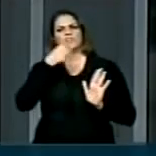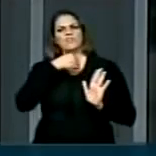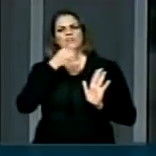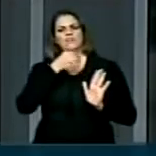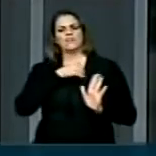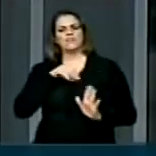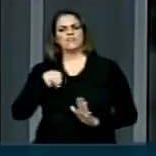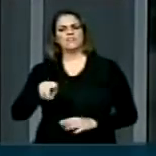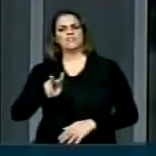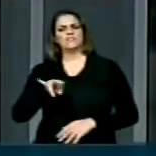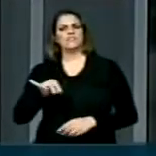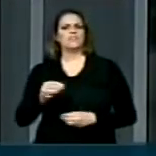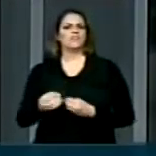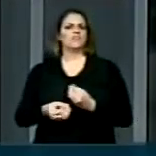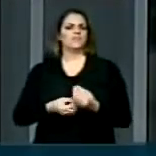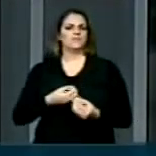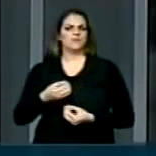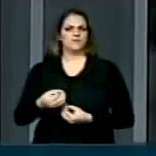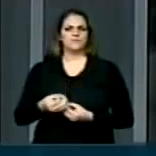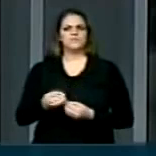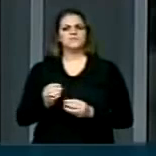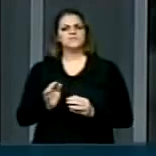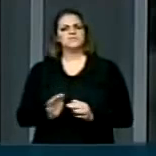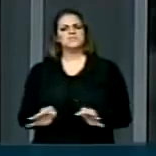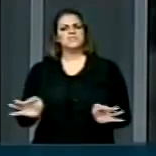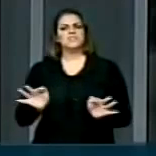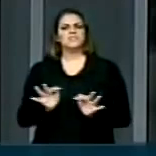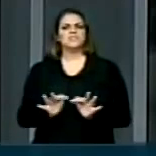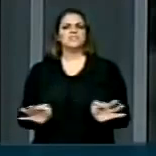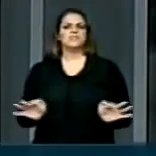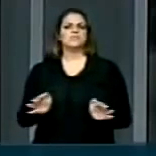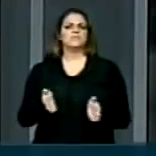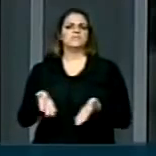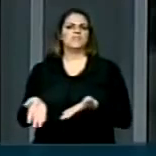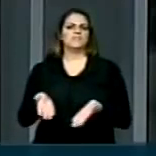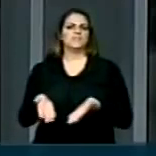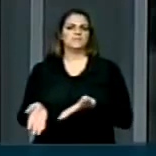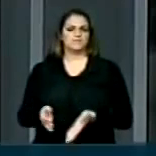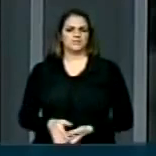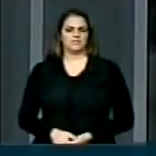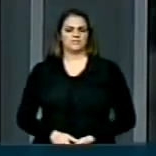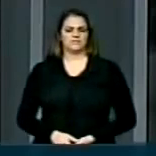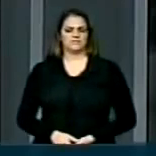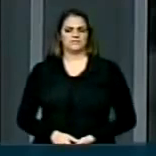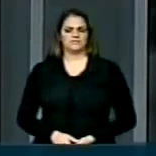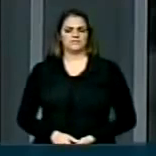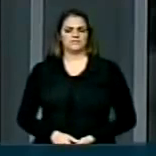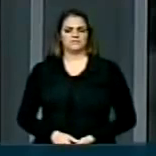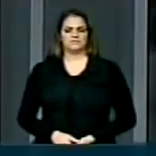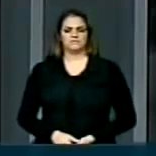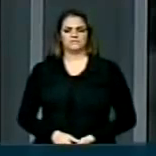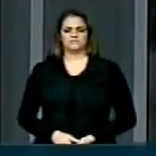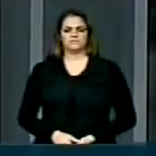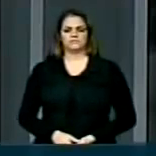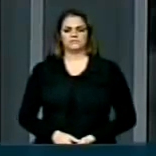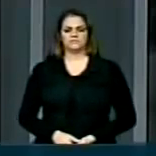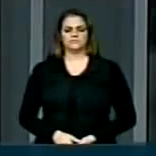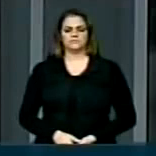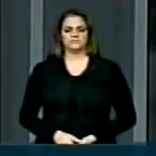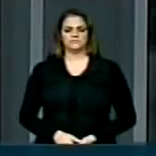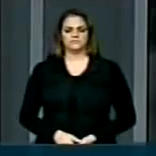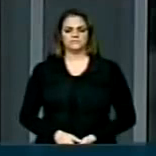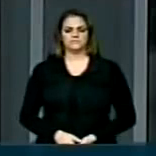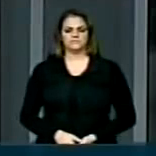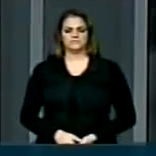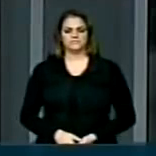apenas mediante socioeducativa. A medida socioeducativa. Ninguém